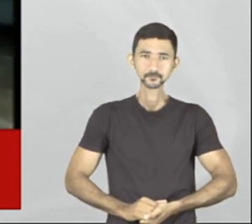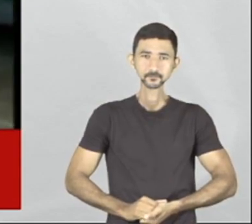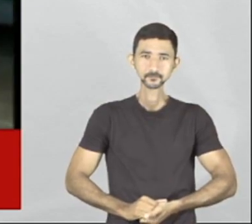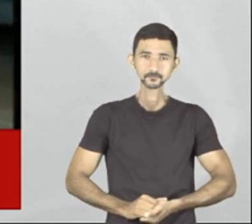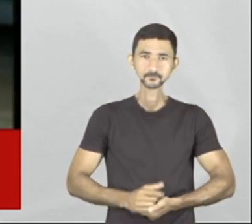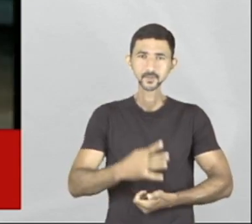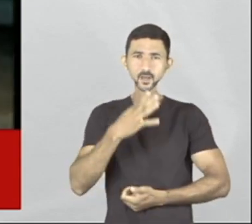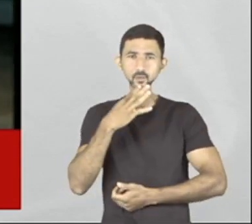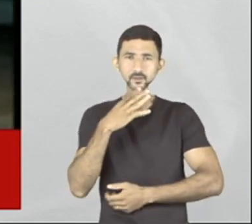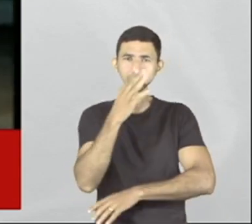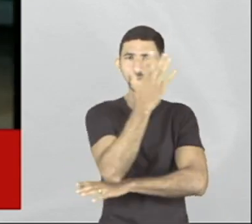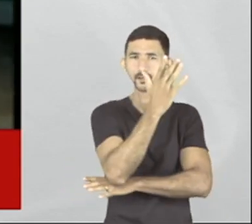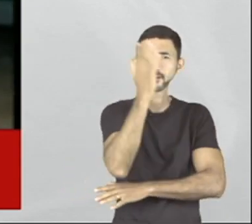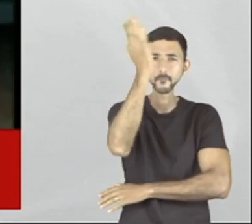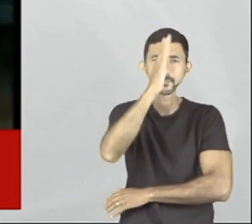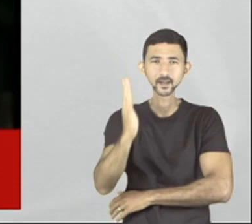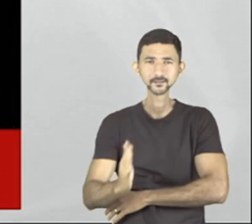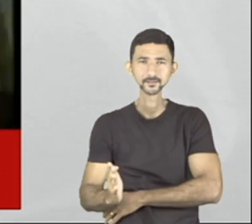Venha conhecer o Brasil.